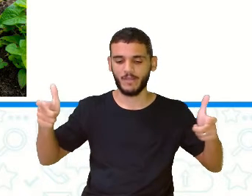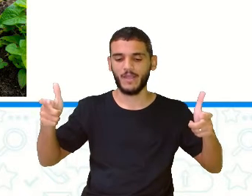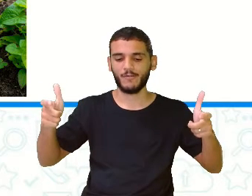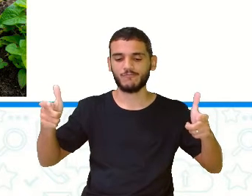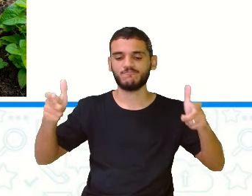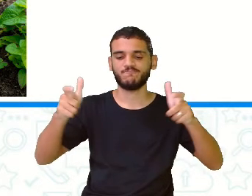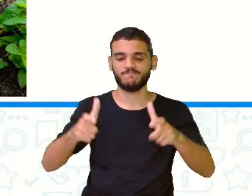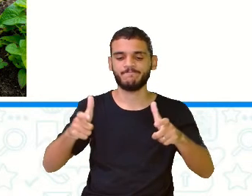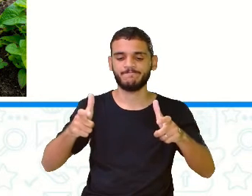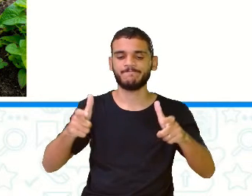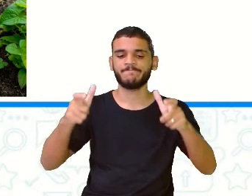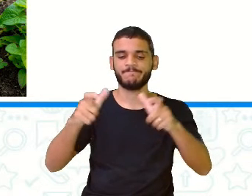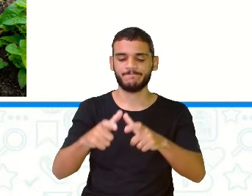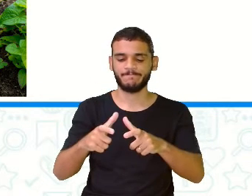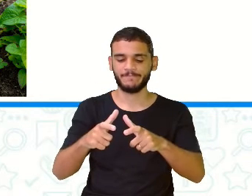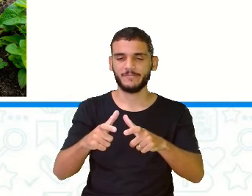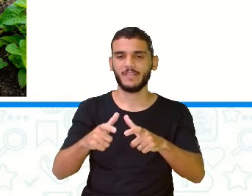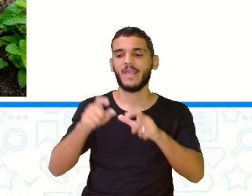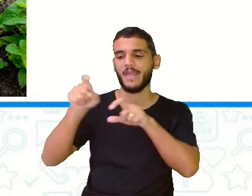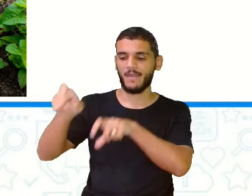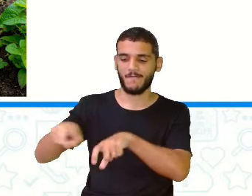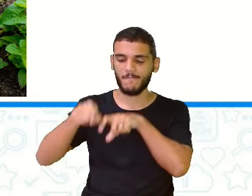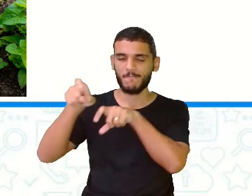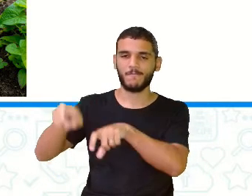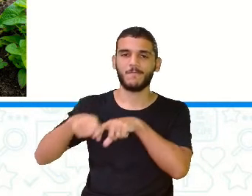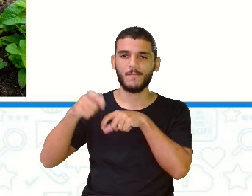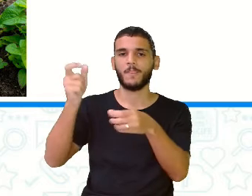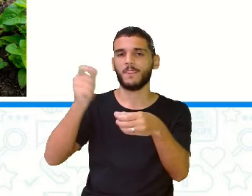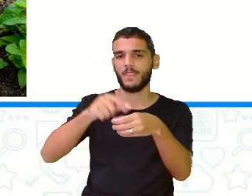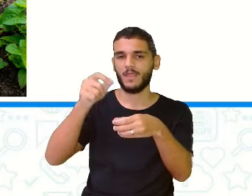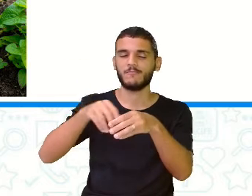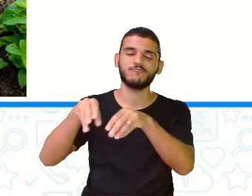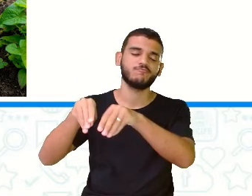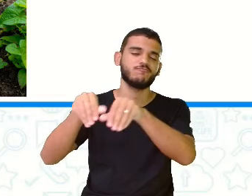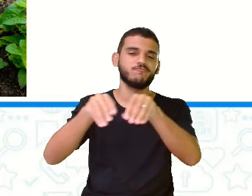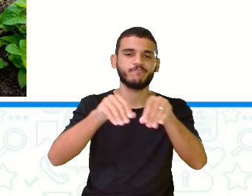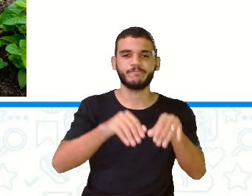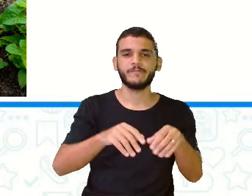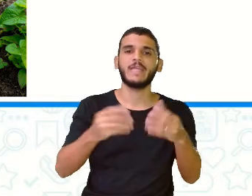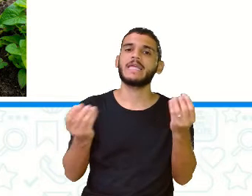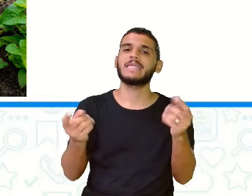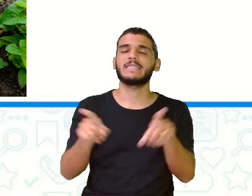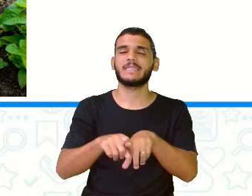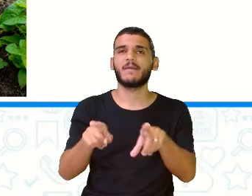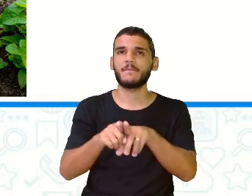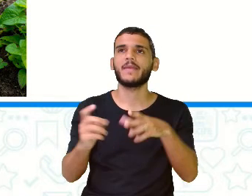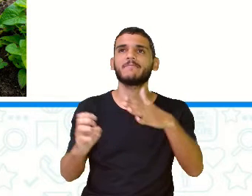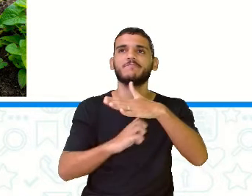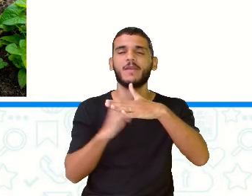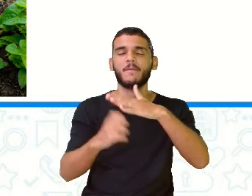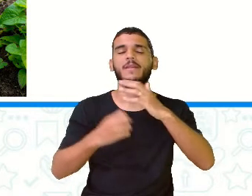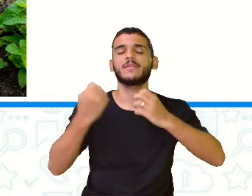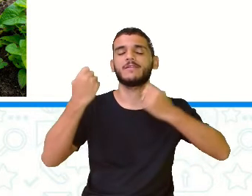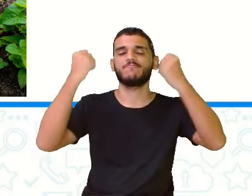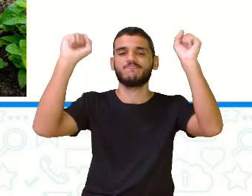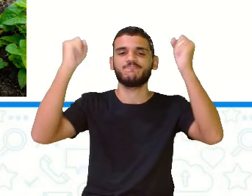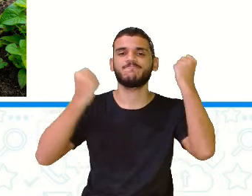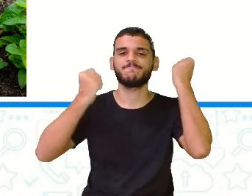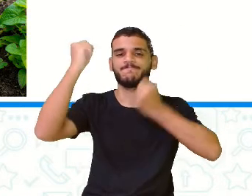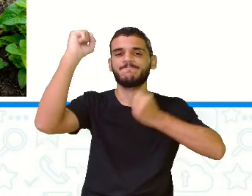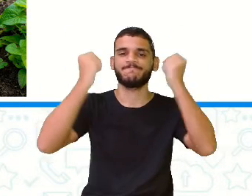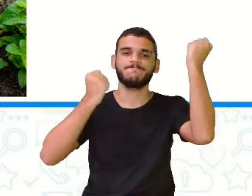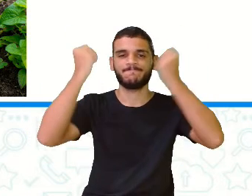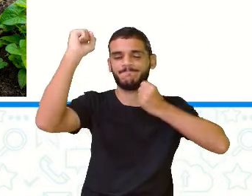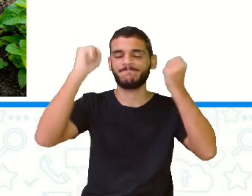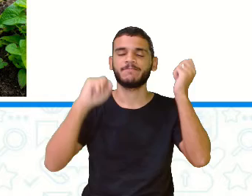dizer pequeno. Produzirá o insumo em escala industrial para fins comerciais, aí é a questão macro, tem a questão